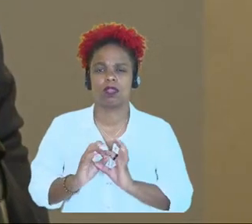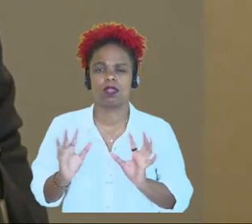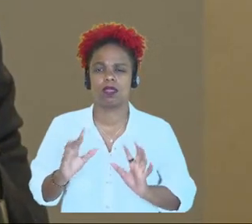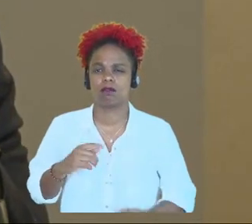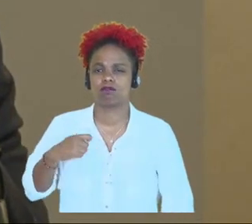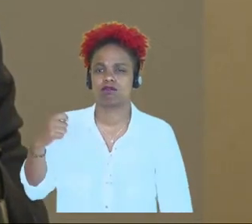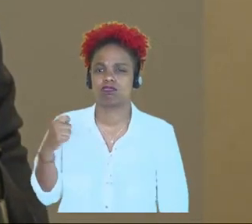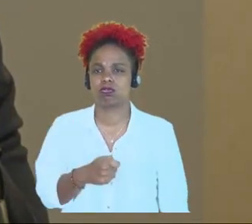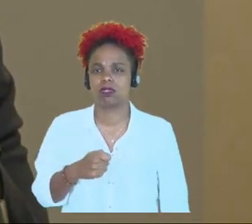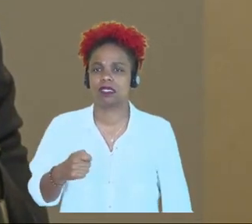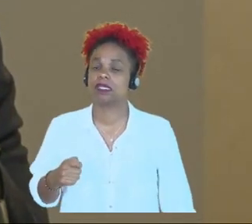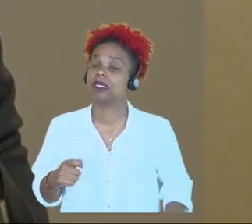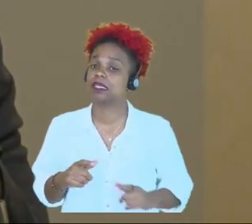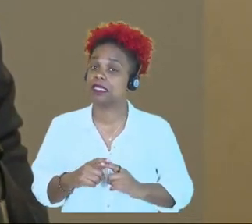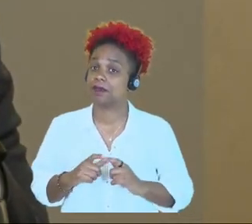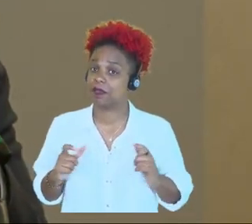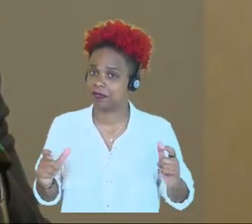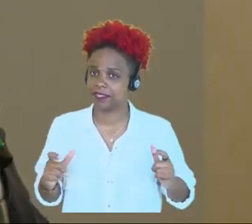maioria.